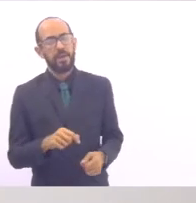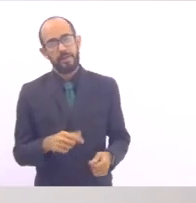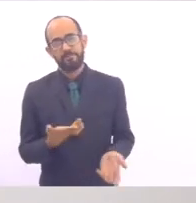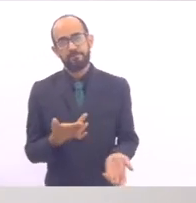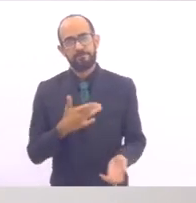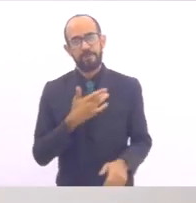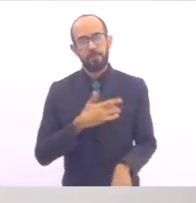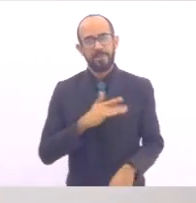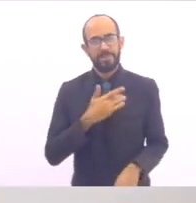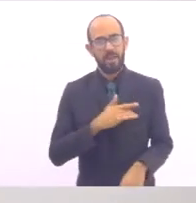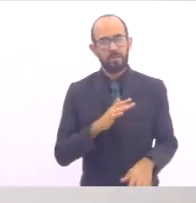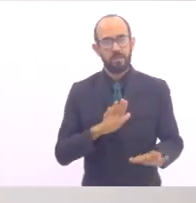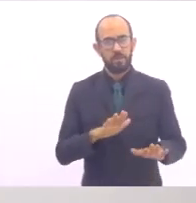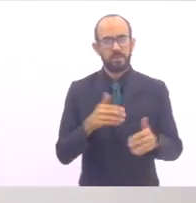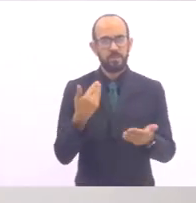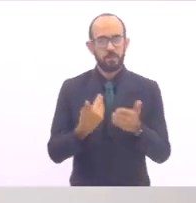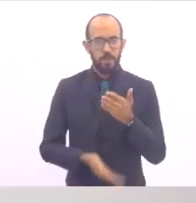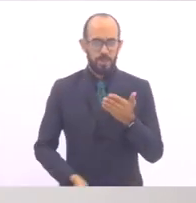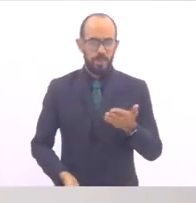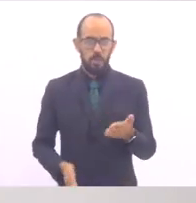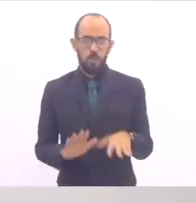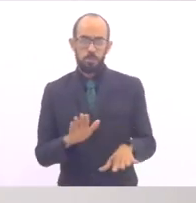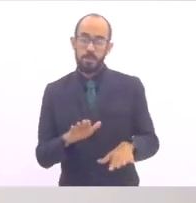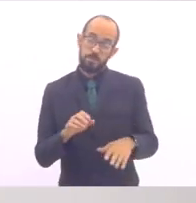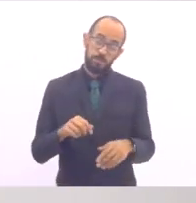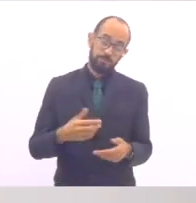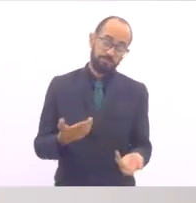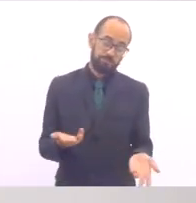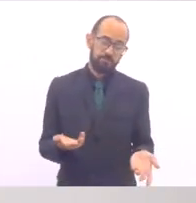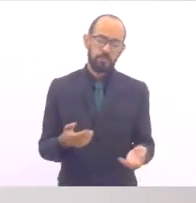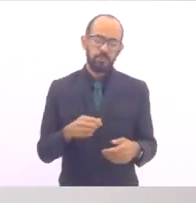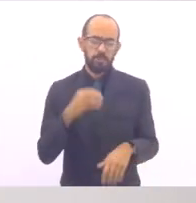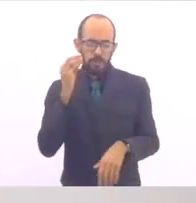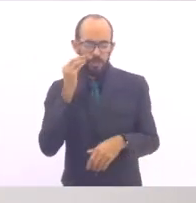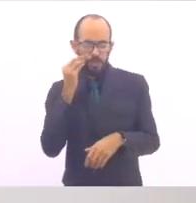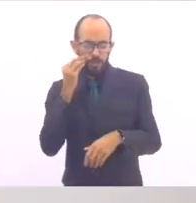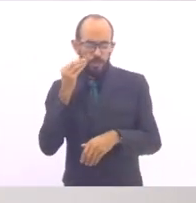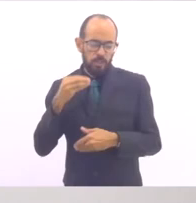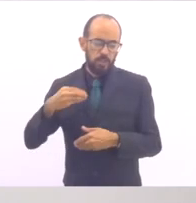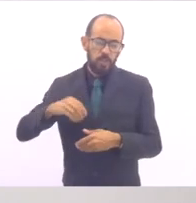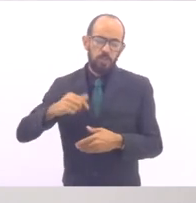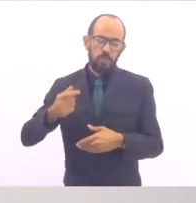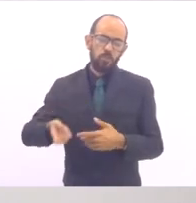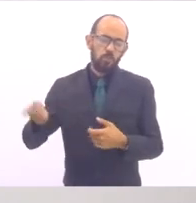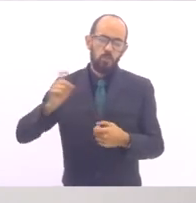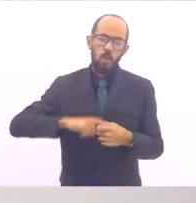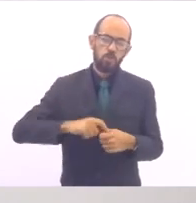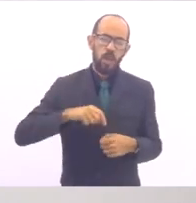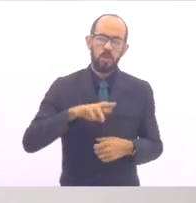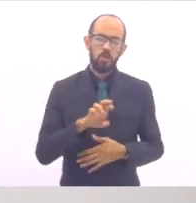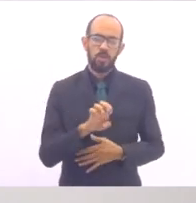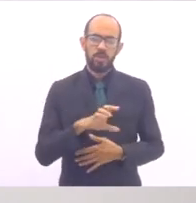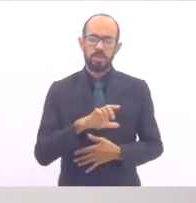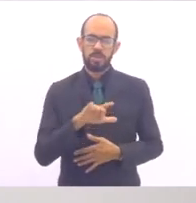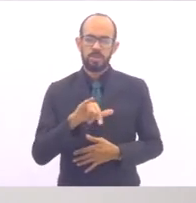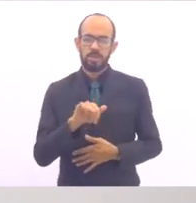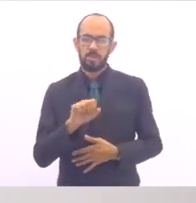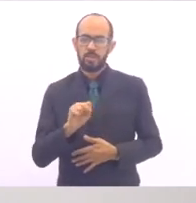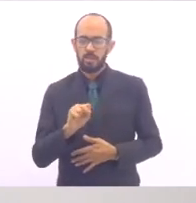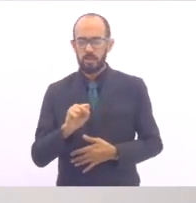gente perdeu, né? E a gente está tentando, de uma forma, correr atrás, em cima do Recicla, trabalhando de uma forma